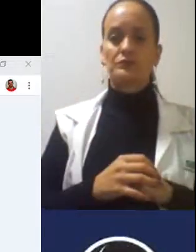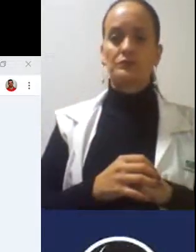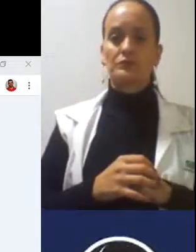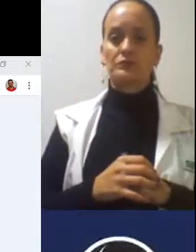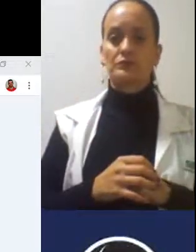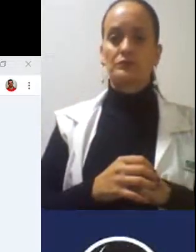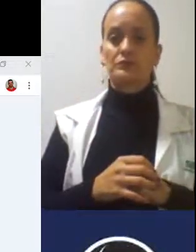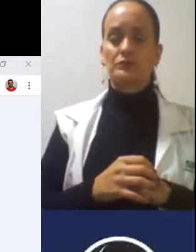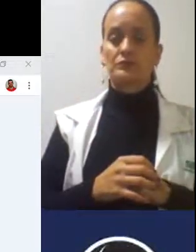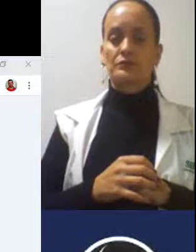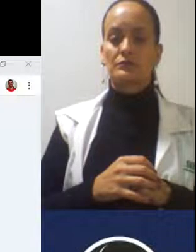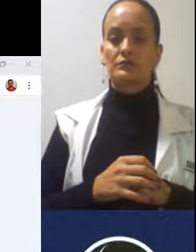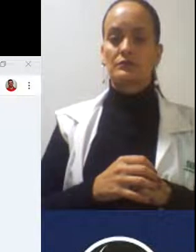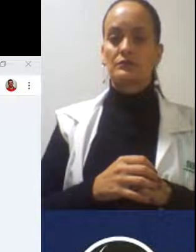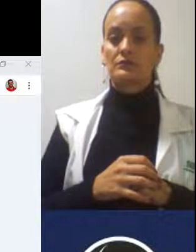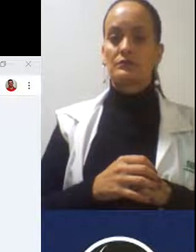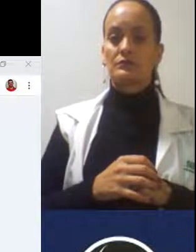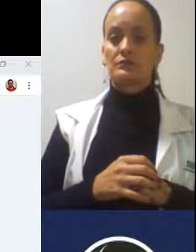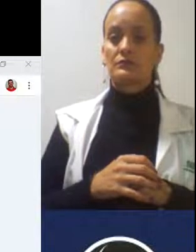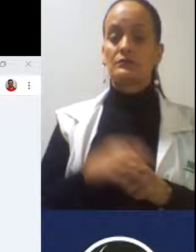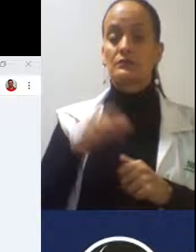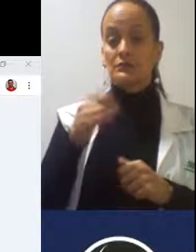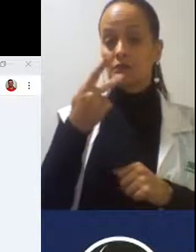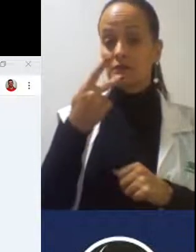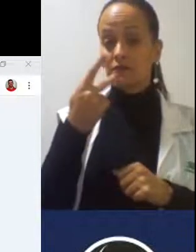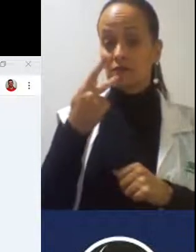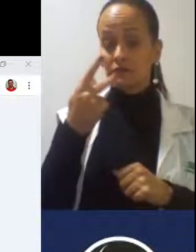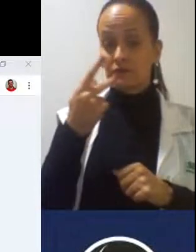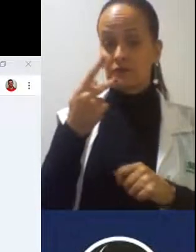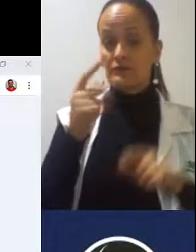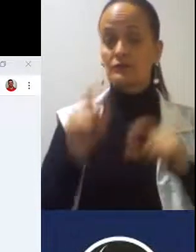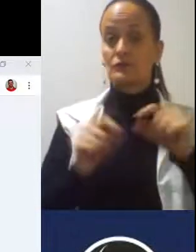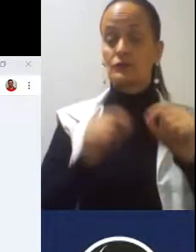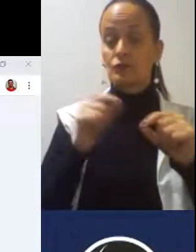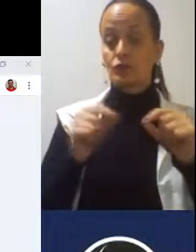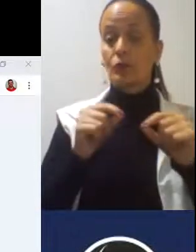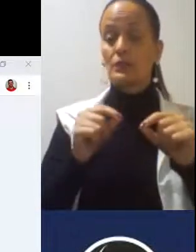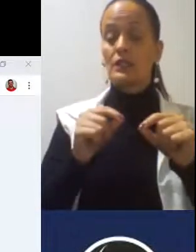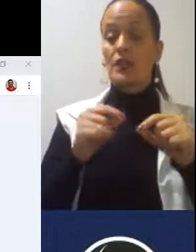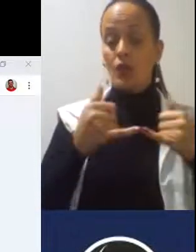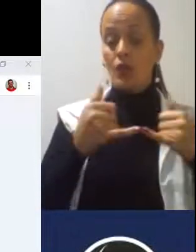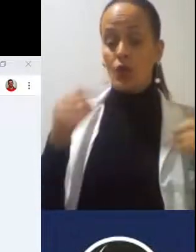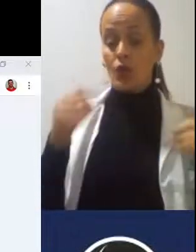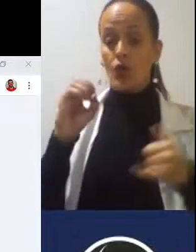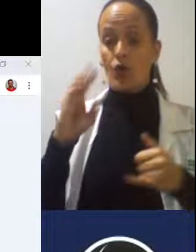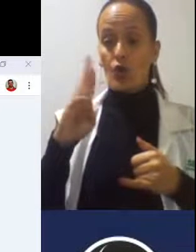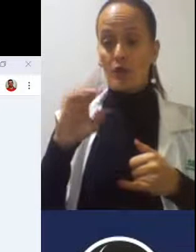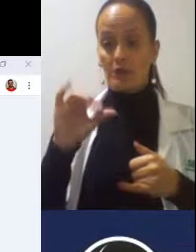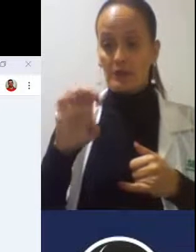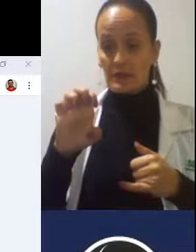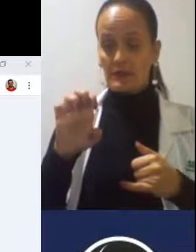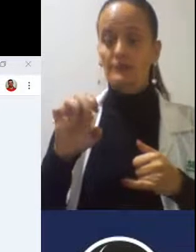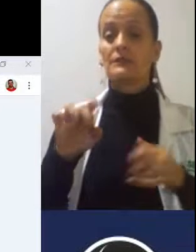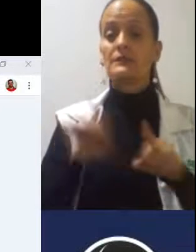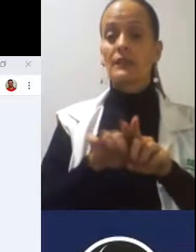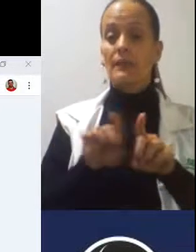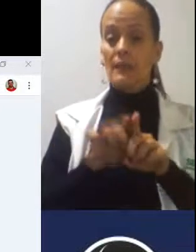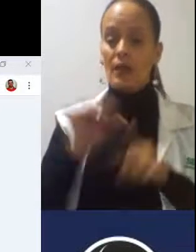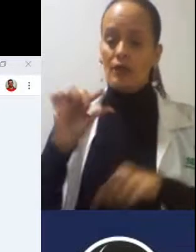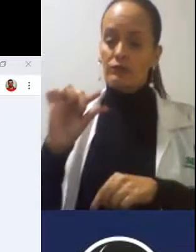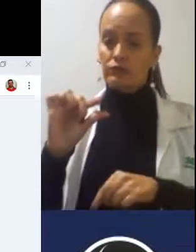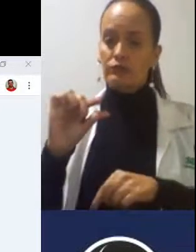Aqui fala a bitola do cabo de cobre, né? Então fala o tipo de material e a bitola do cabo. E aqui